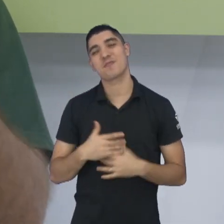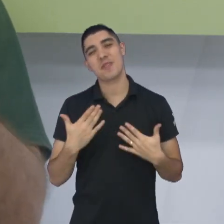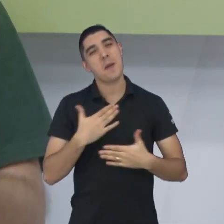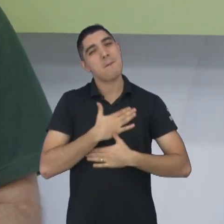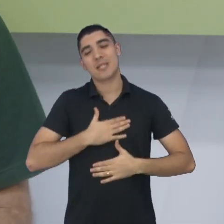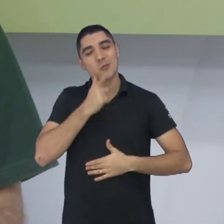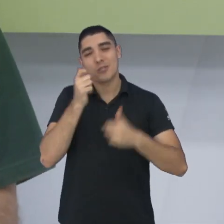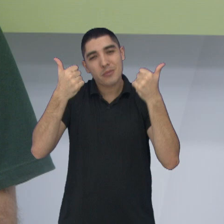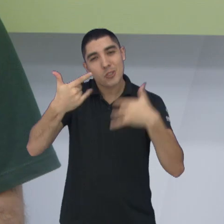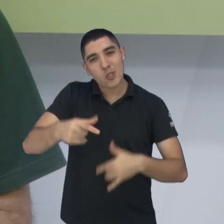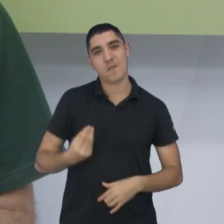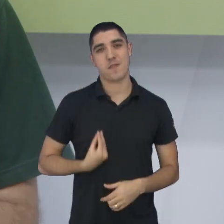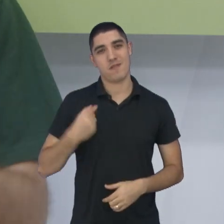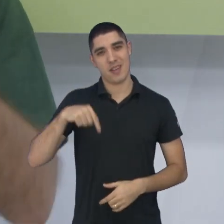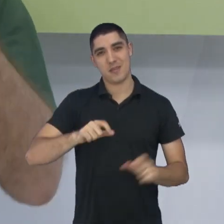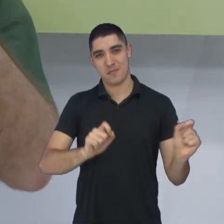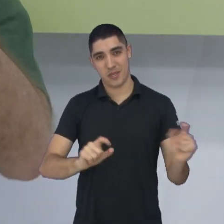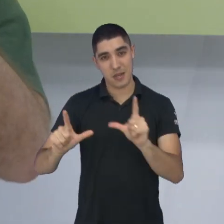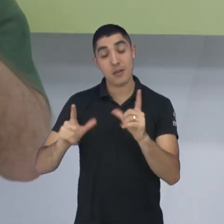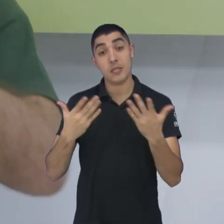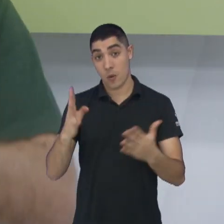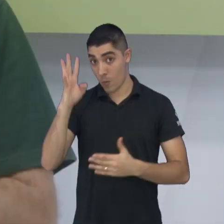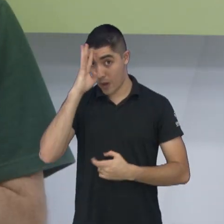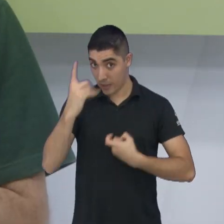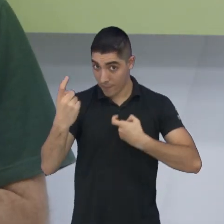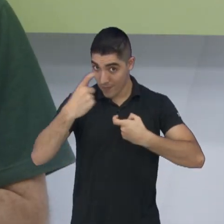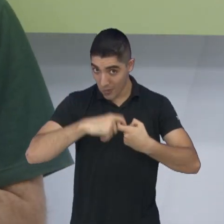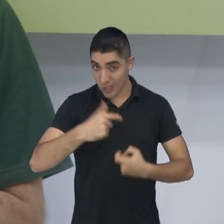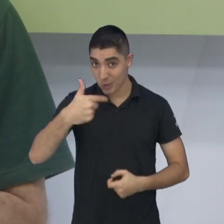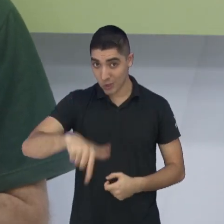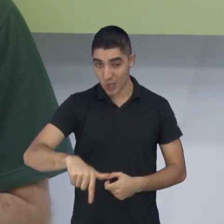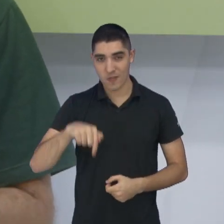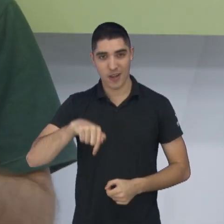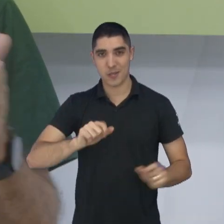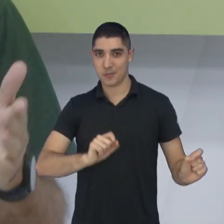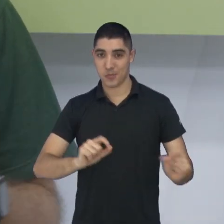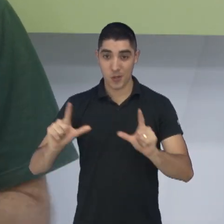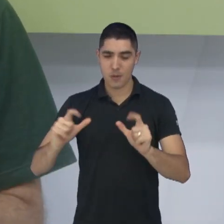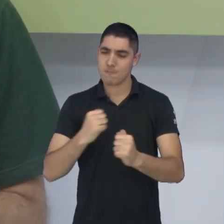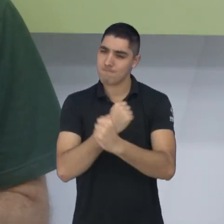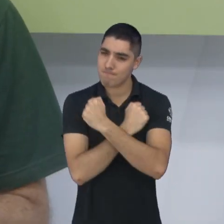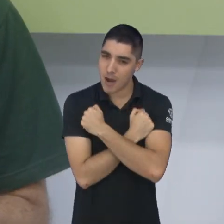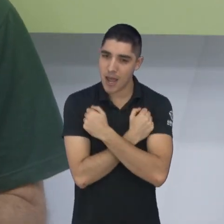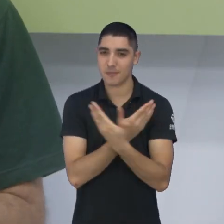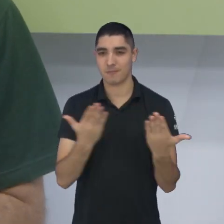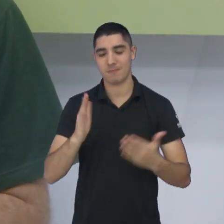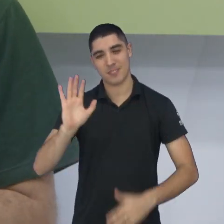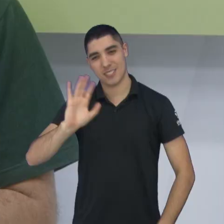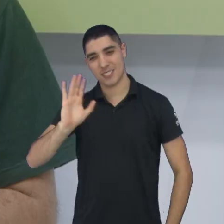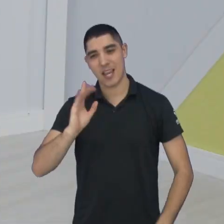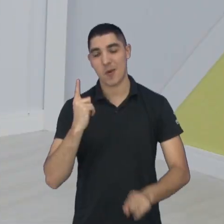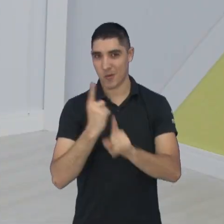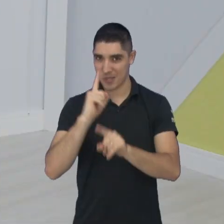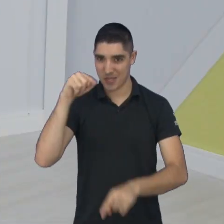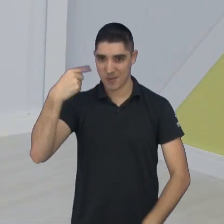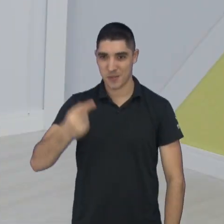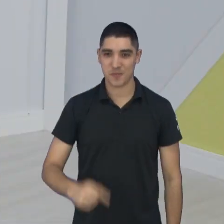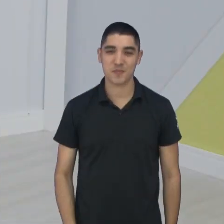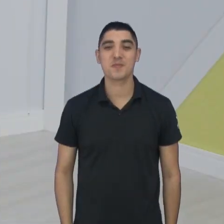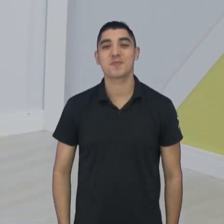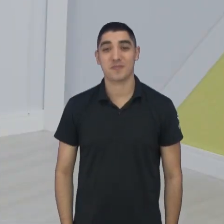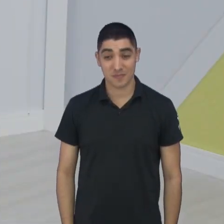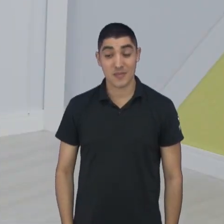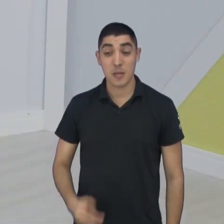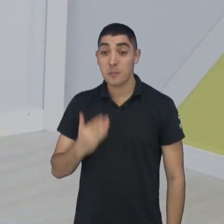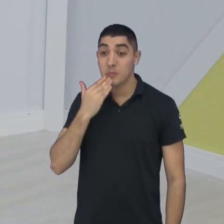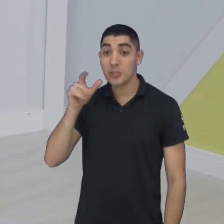inenarrável estar em mais uma Hora do Esporte. Quarta-feira estaremos de volta novamente. Um abraço, tchau e até mais. Pedi para aquele rapaz da